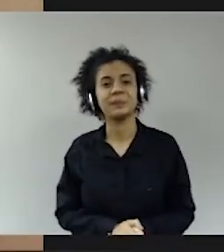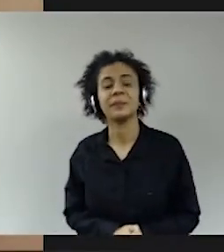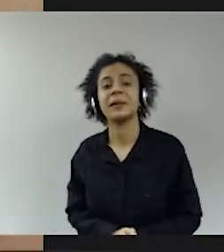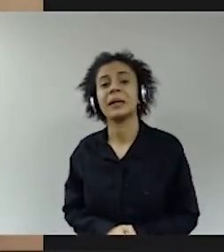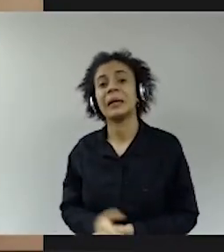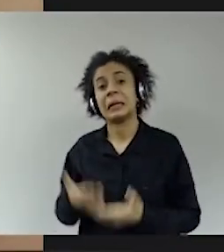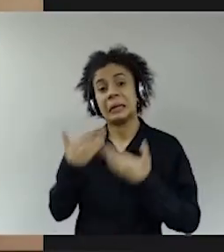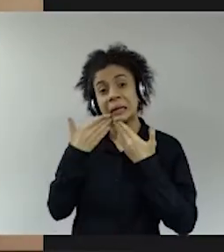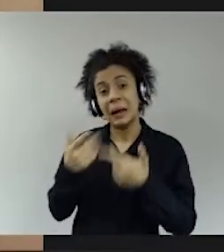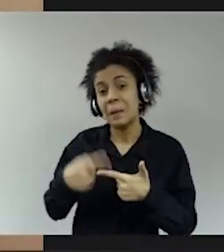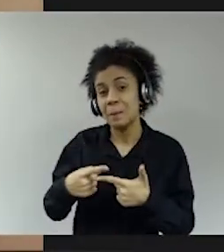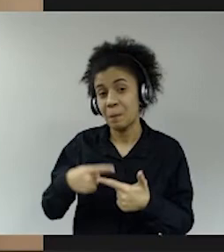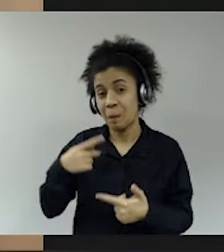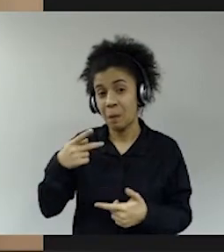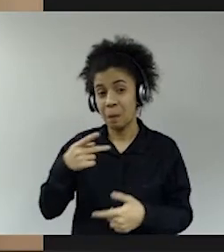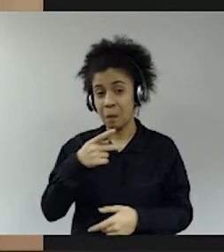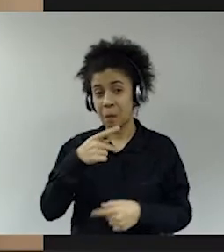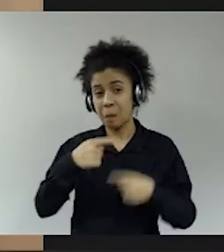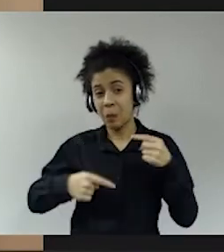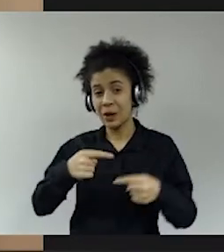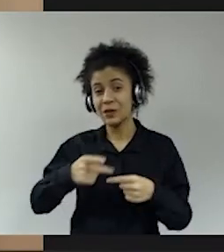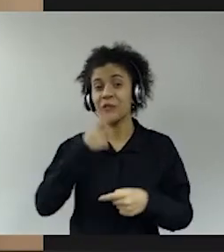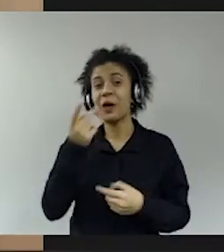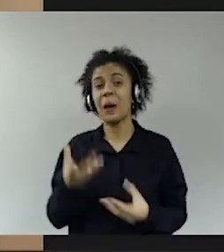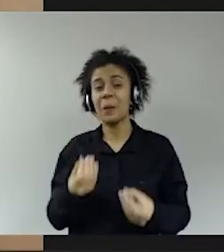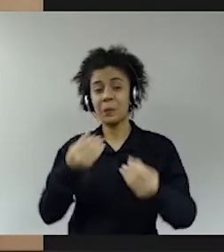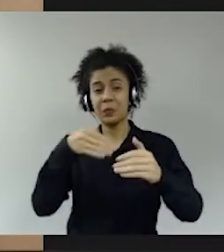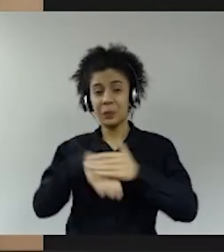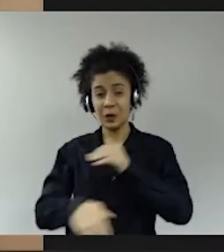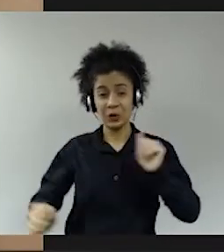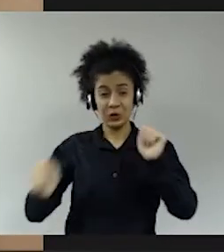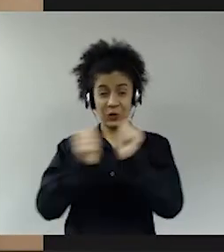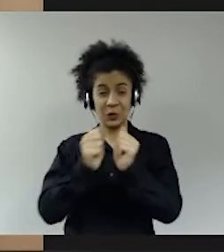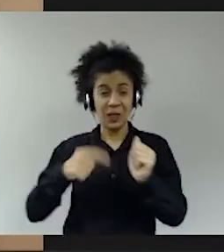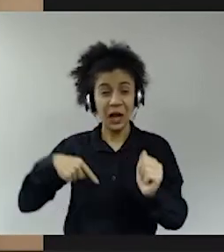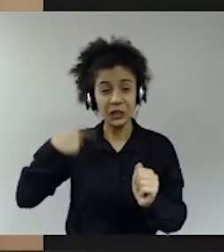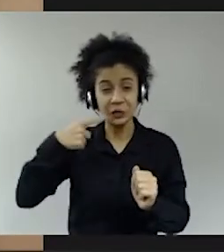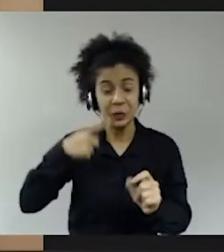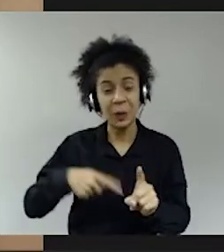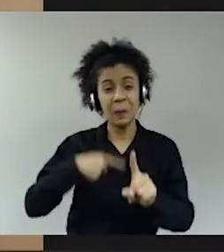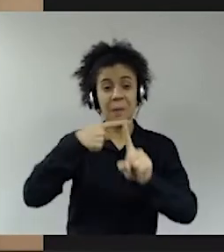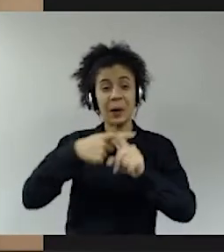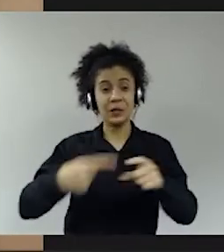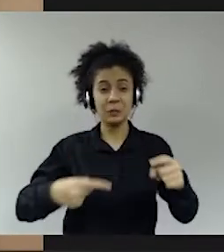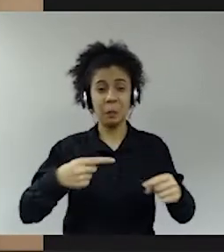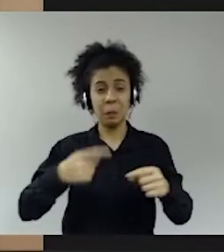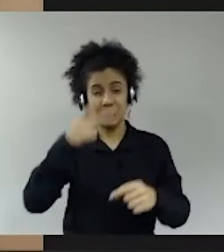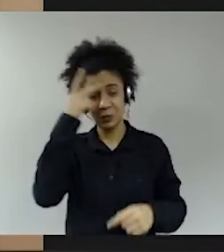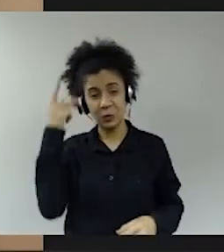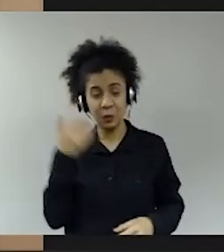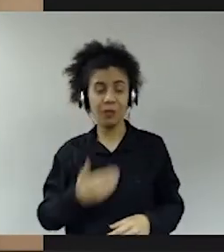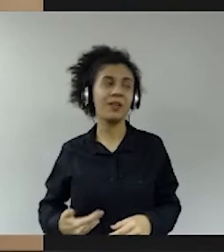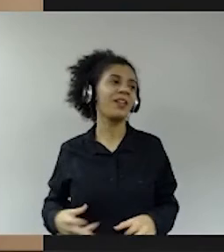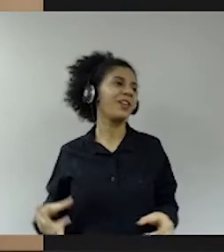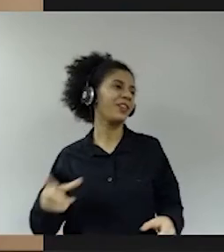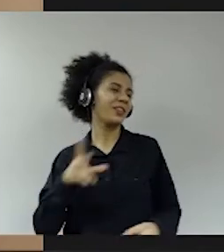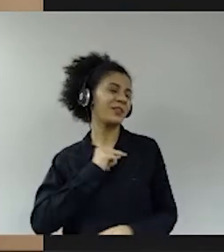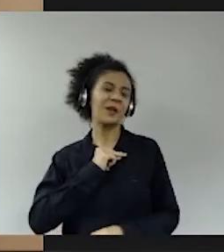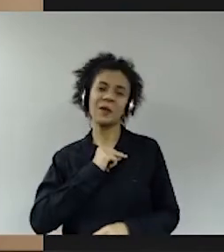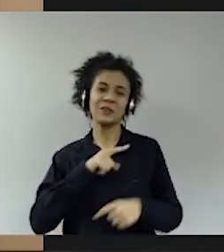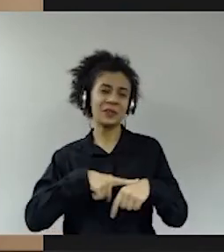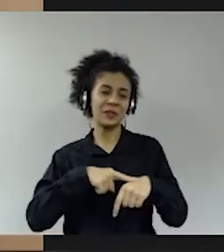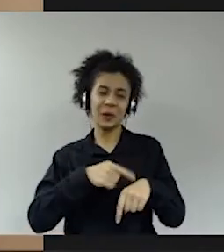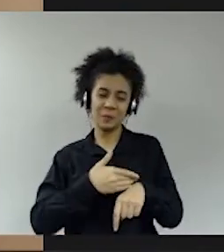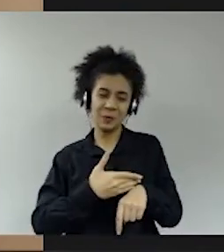É que políticos já têm o hábito de falar demais. Junta advogado político, então, aí dobra-se o